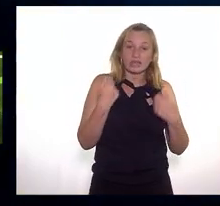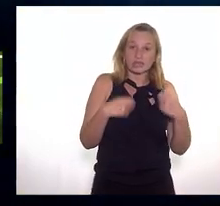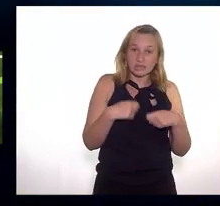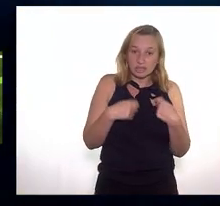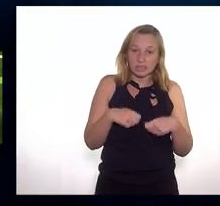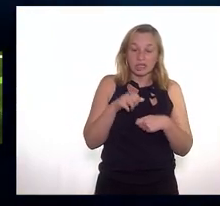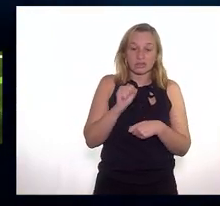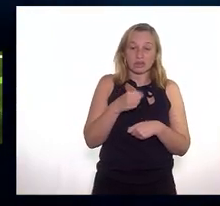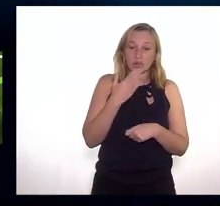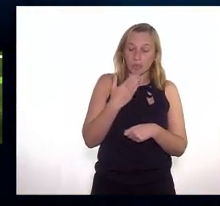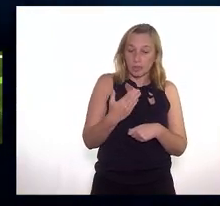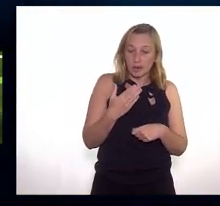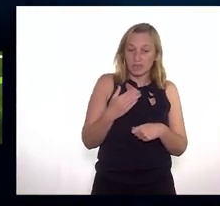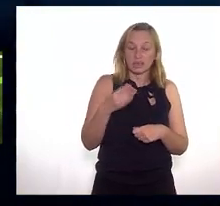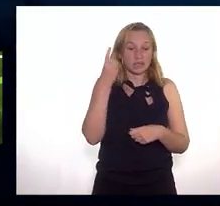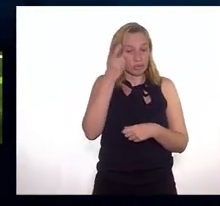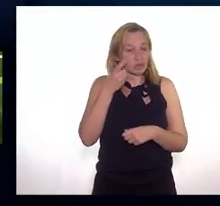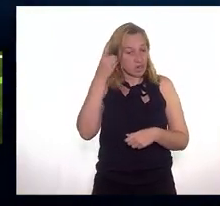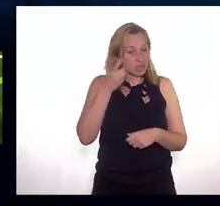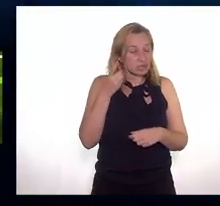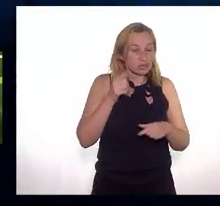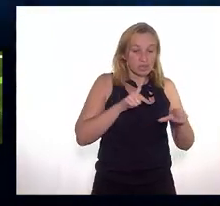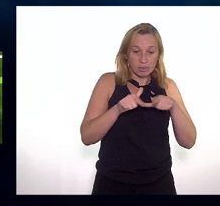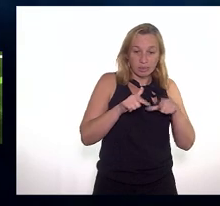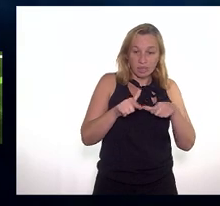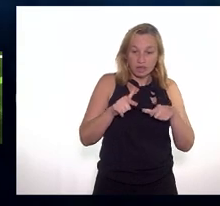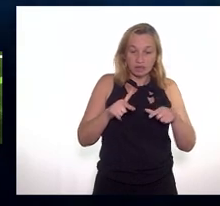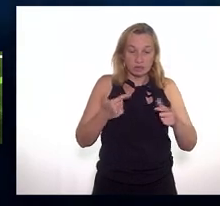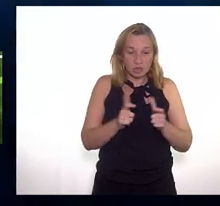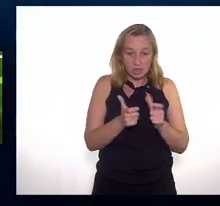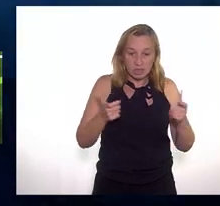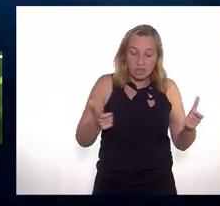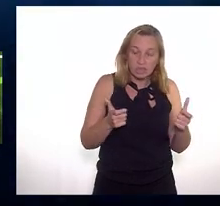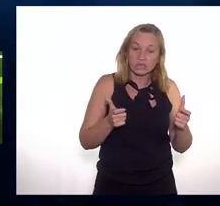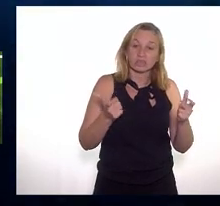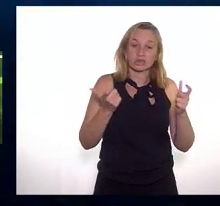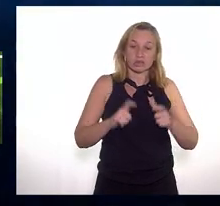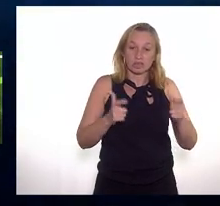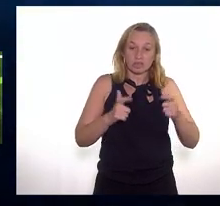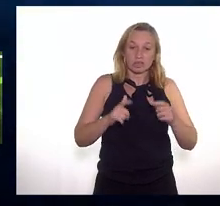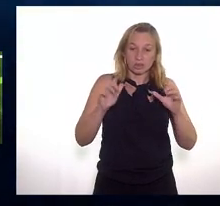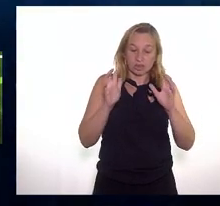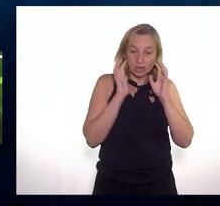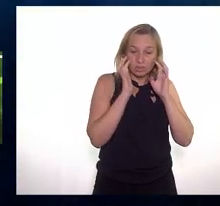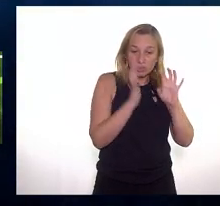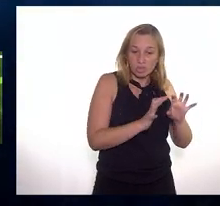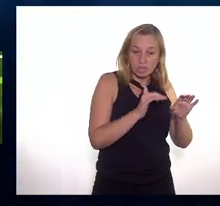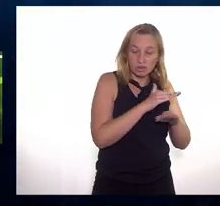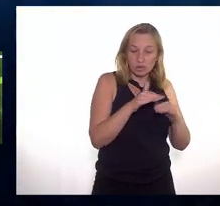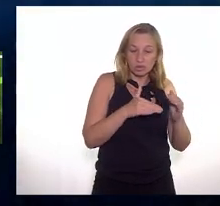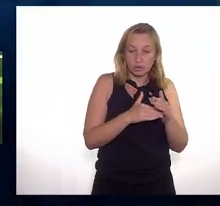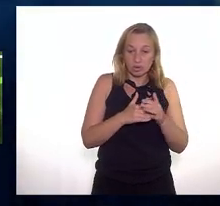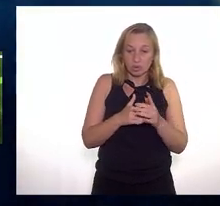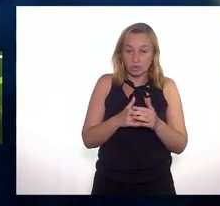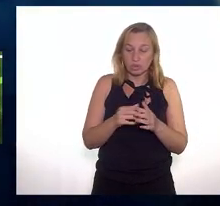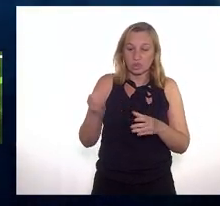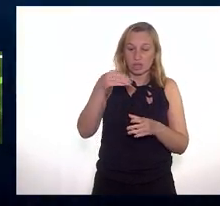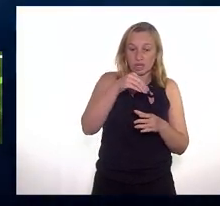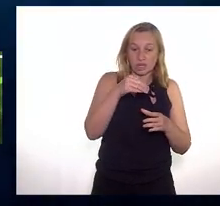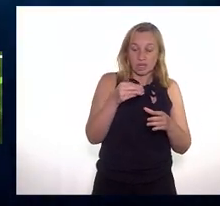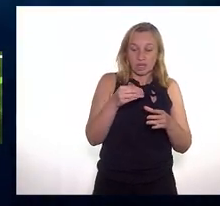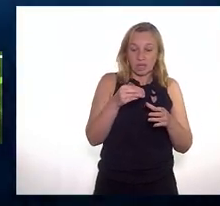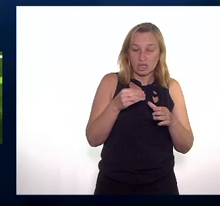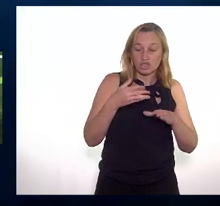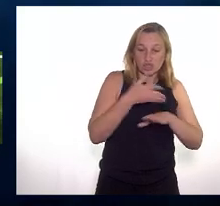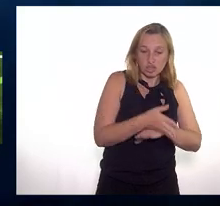à deputada que vem atuando de uma forma muito intensa e que está chamando a atenção de todo mundo que milita na saúde, que